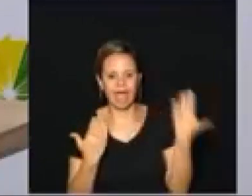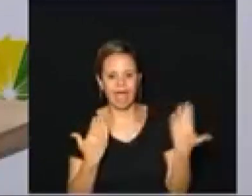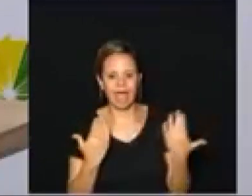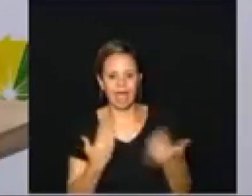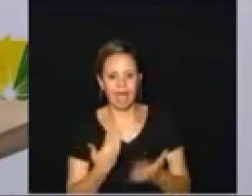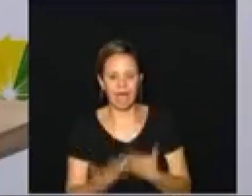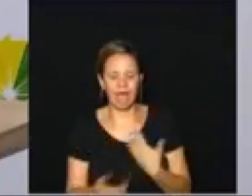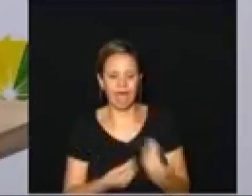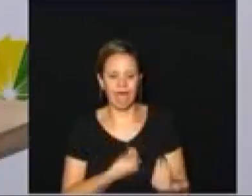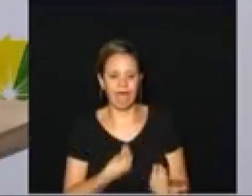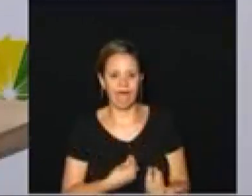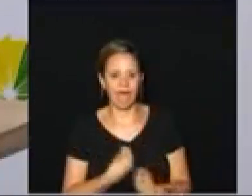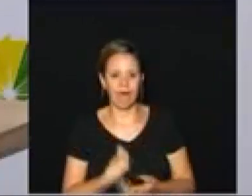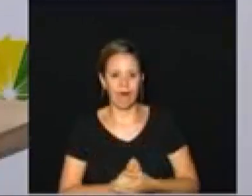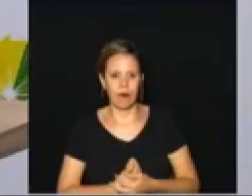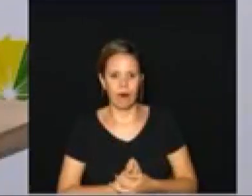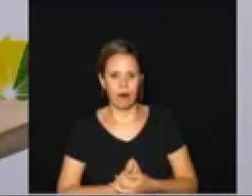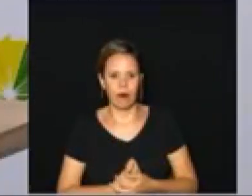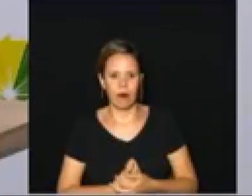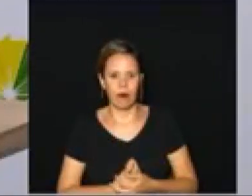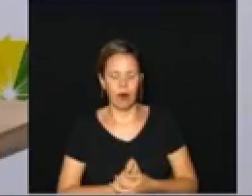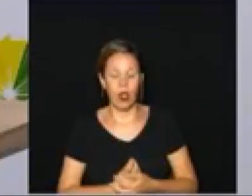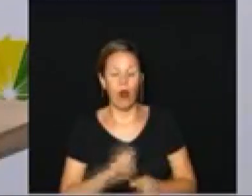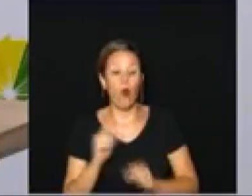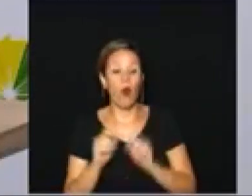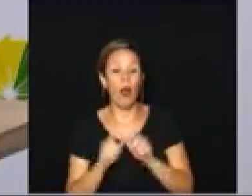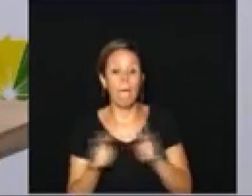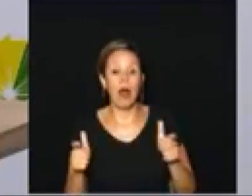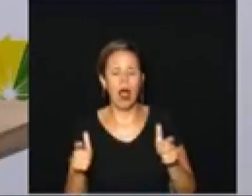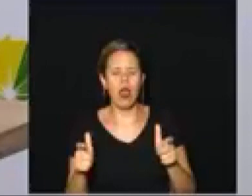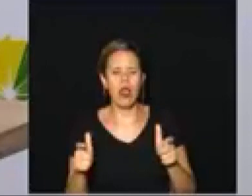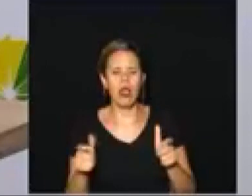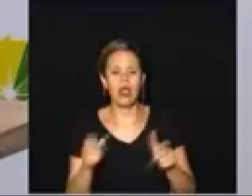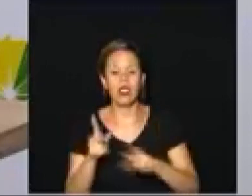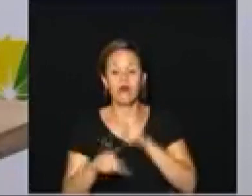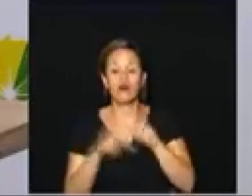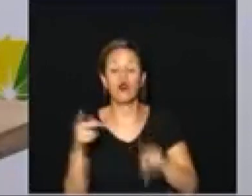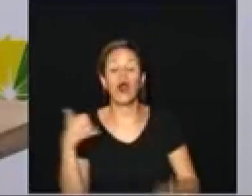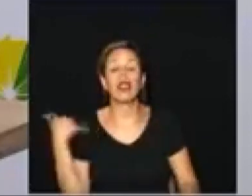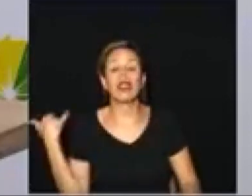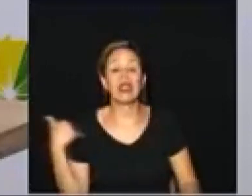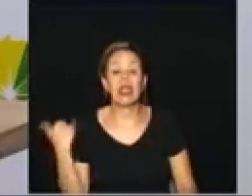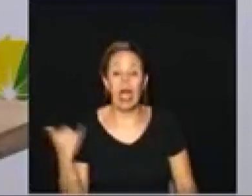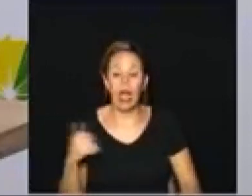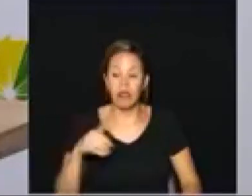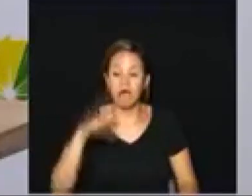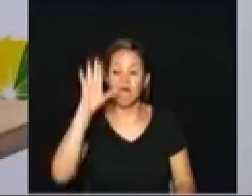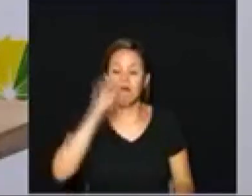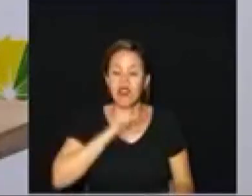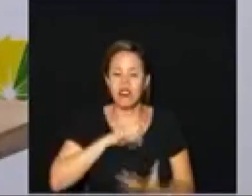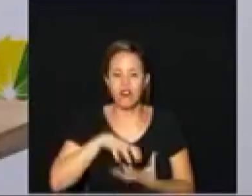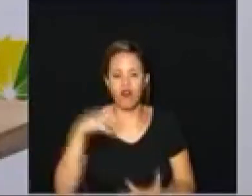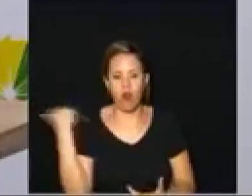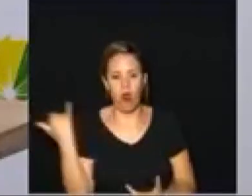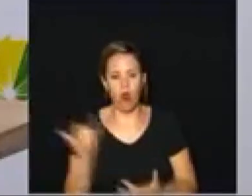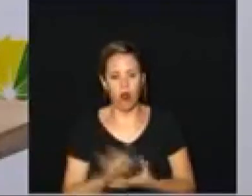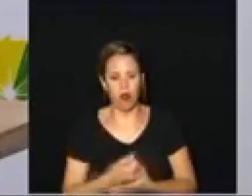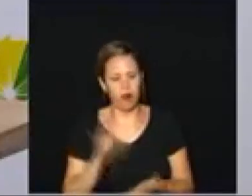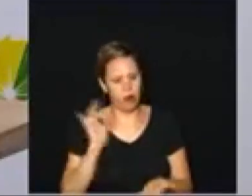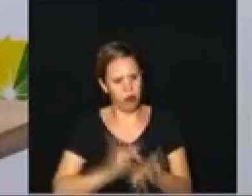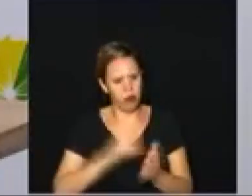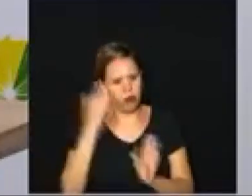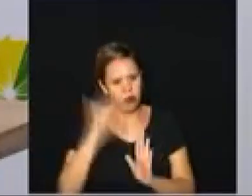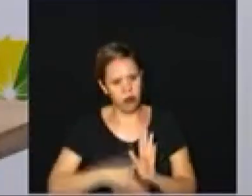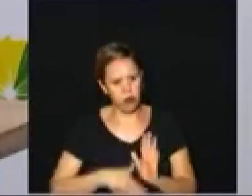vida. A sua ampla maioria na faixa de pessoas mais idosas, como vocês vão poder